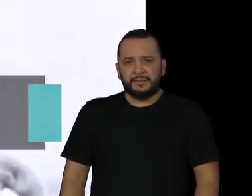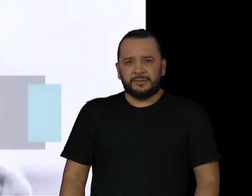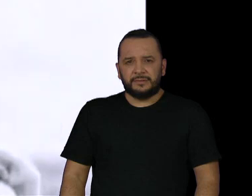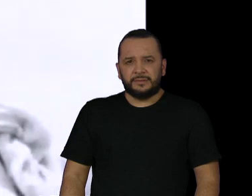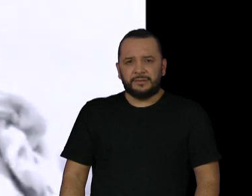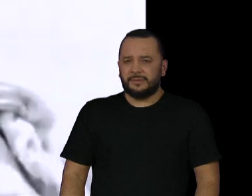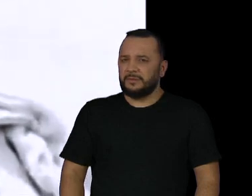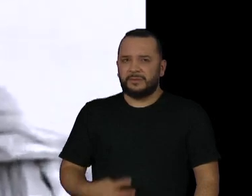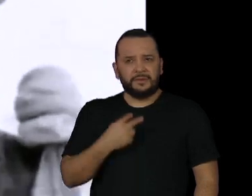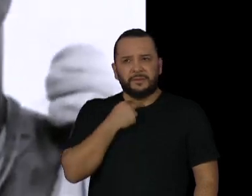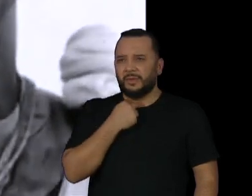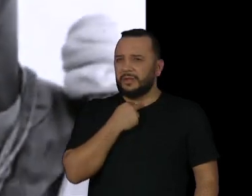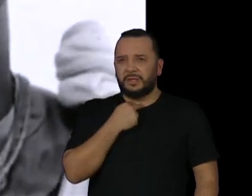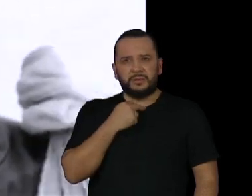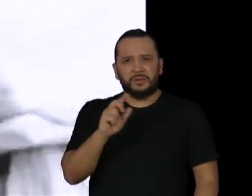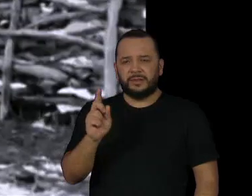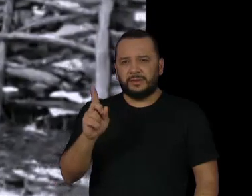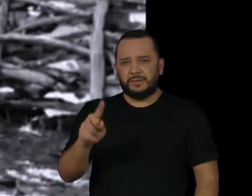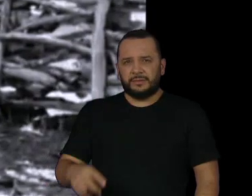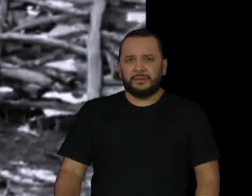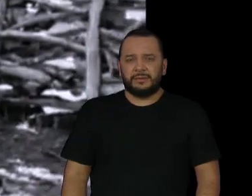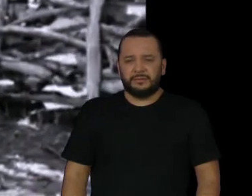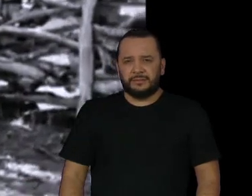Não podemos, não.